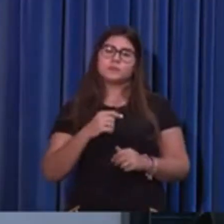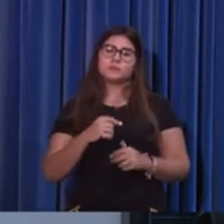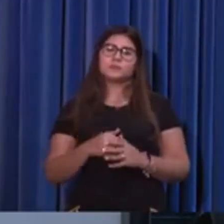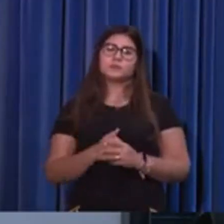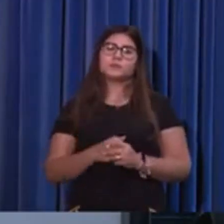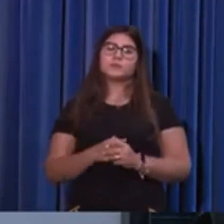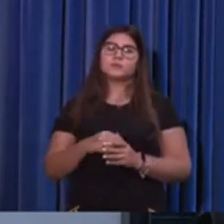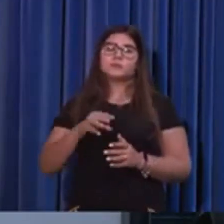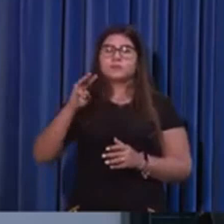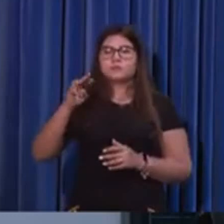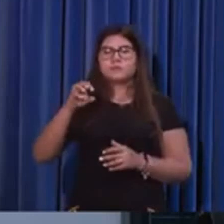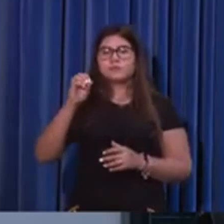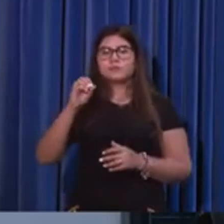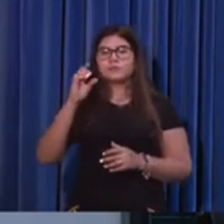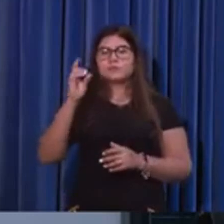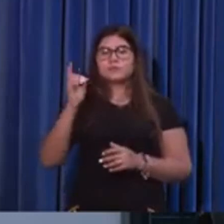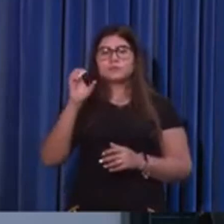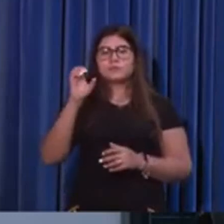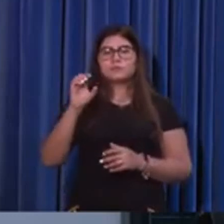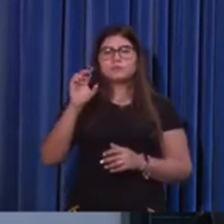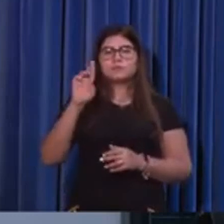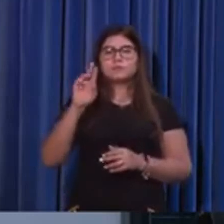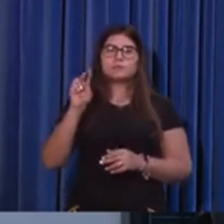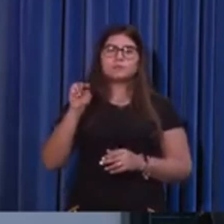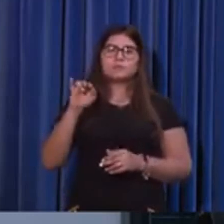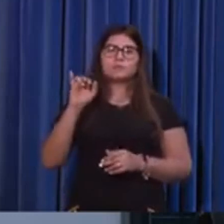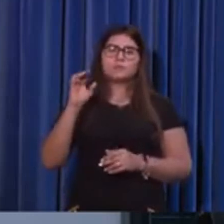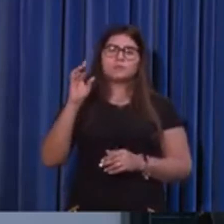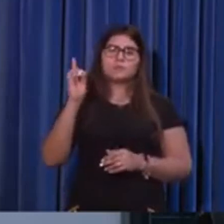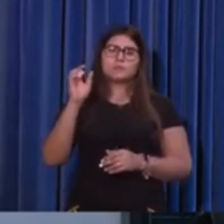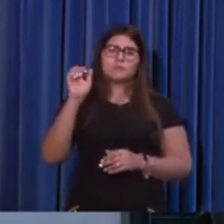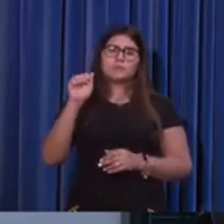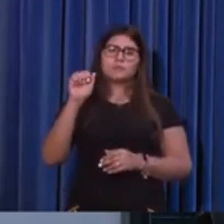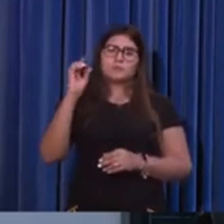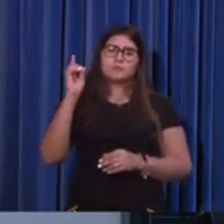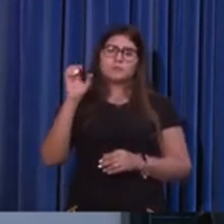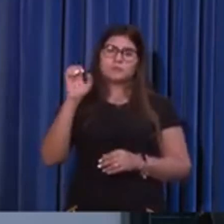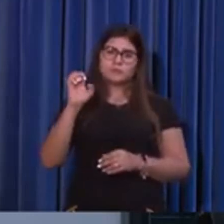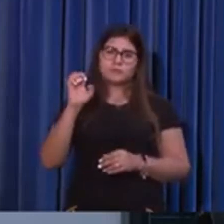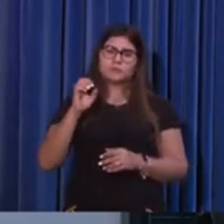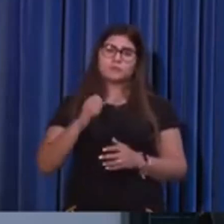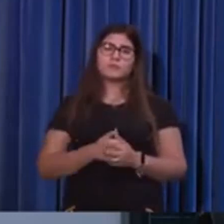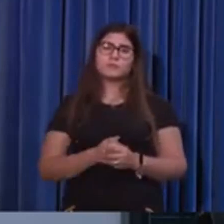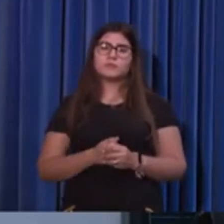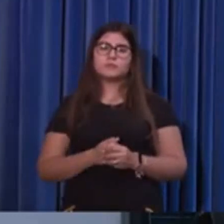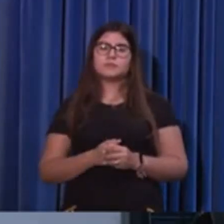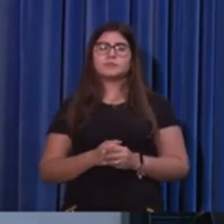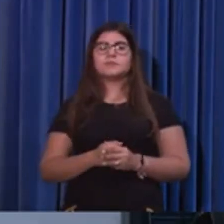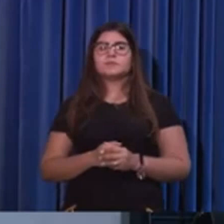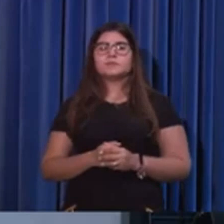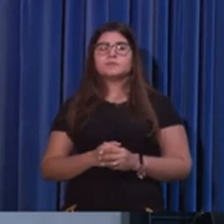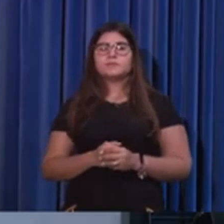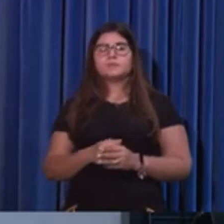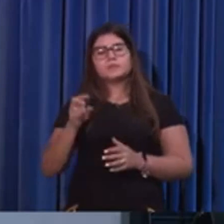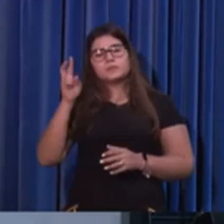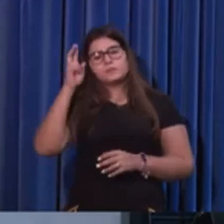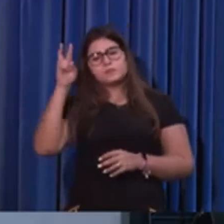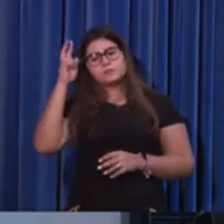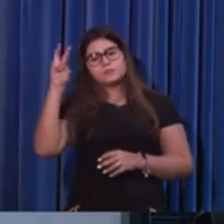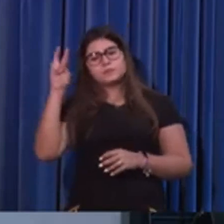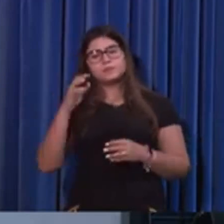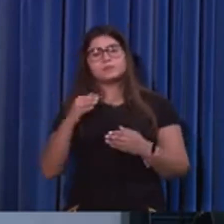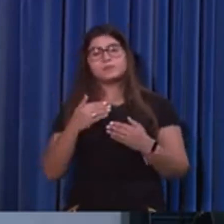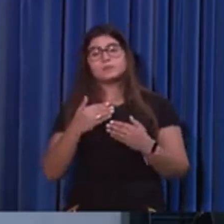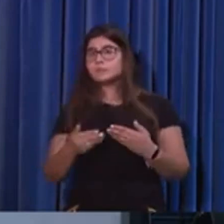grandes fatos da história humana, da história universal. Na escola nós estudamos a história universal e essa história hoje está perdendo o